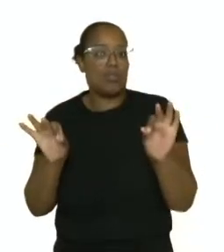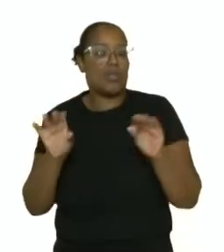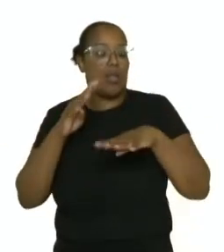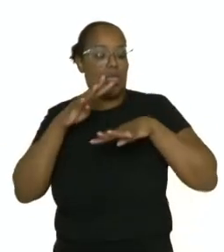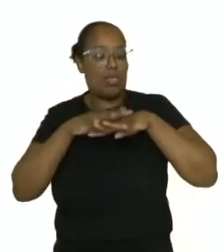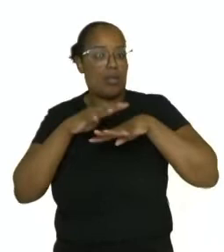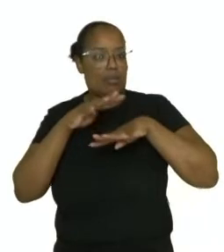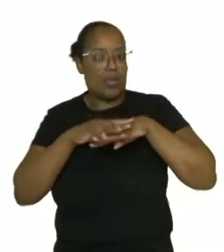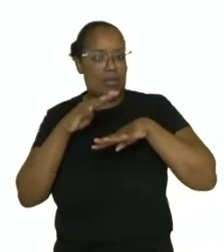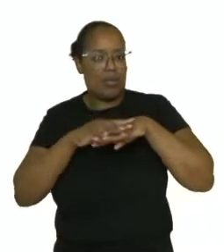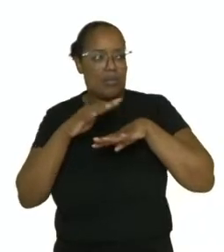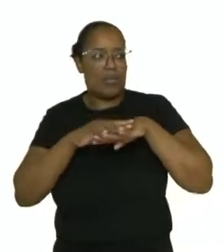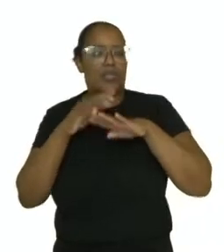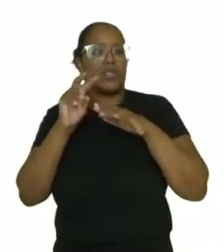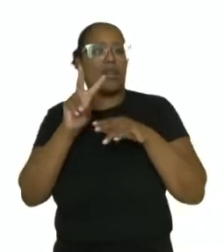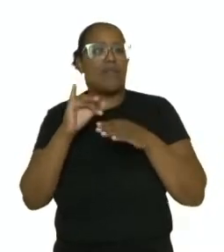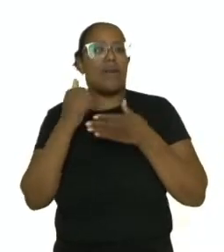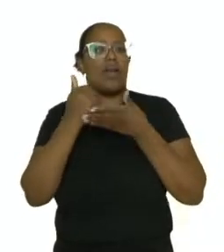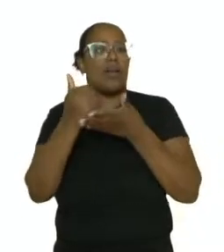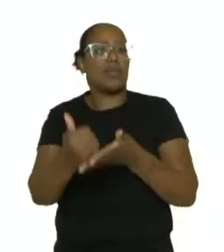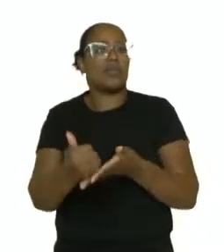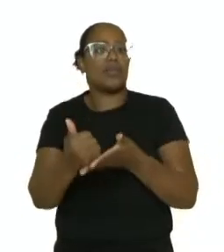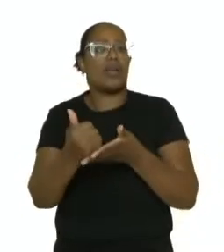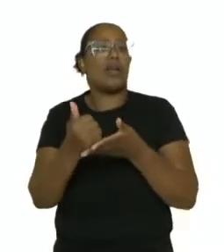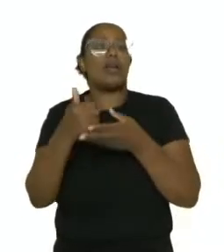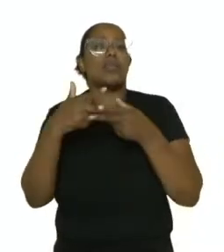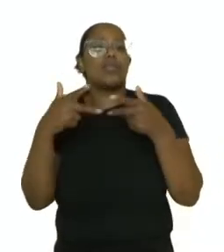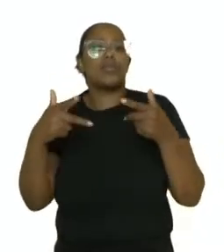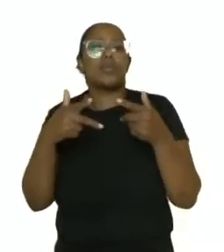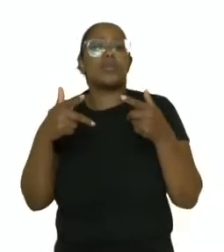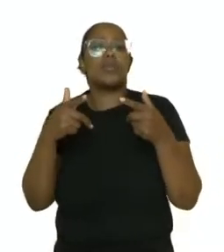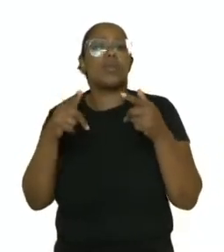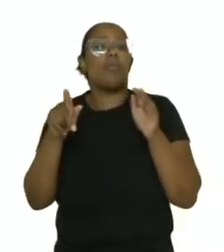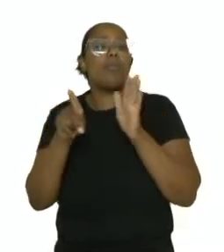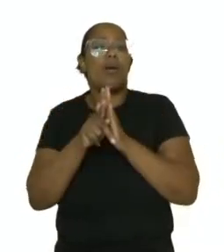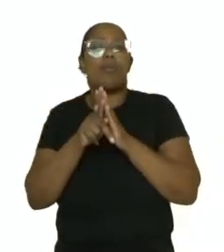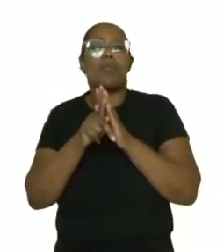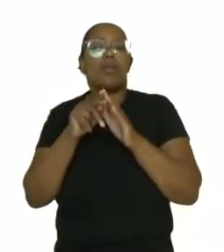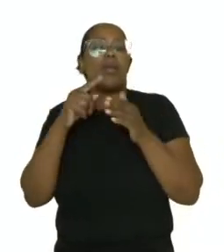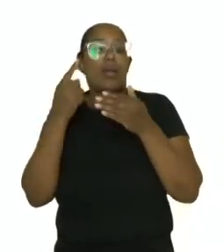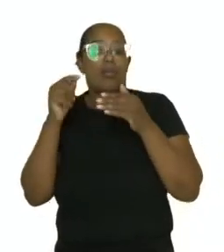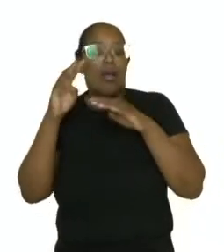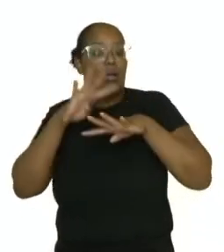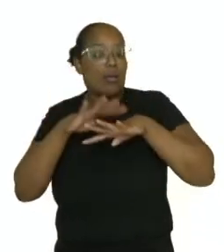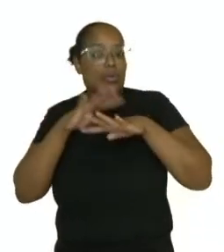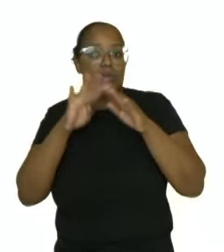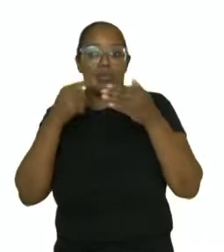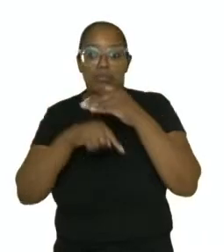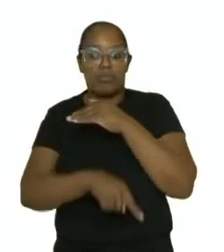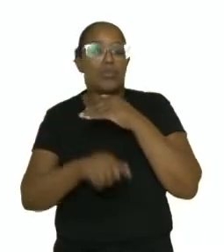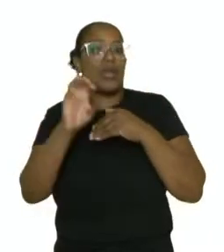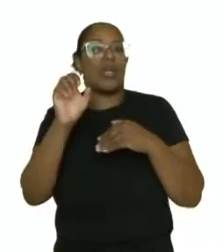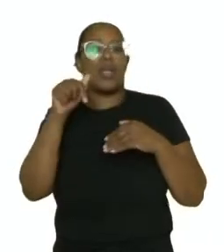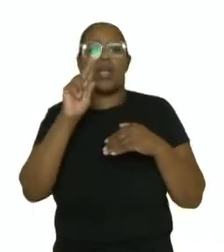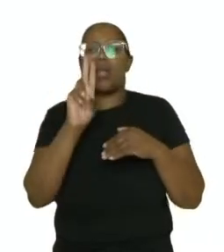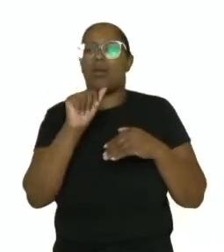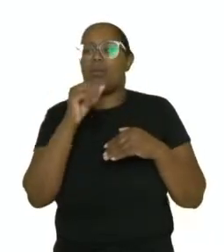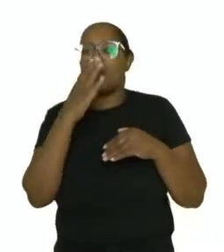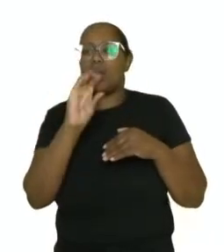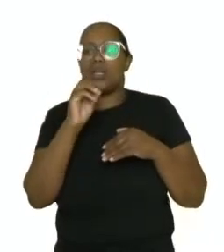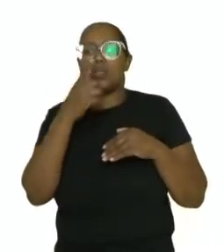que garante a estrutura da forma racional das equações e demais elementos matemáticos, que de algum